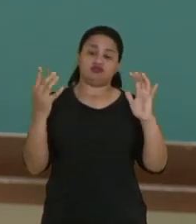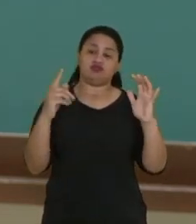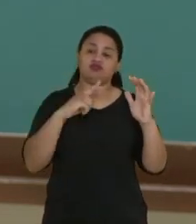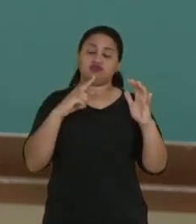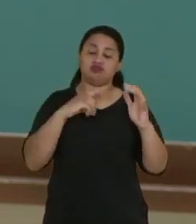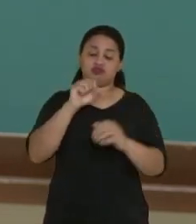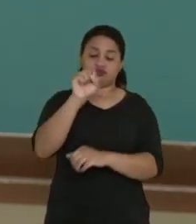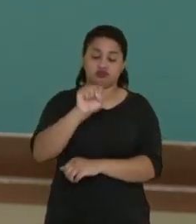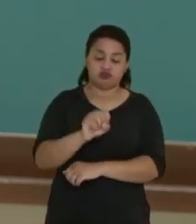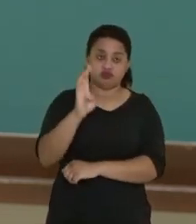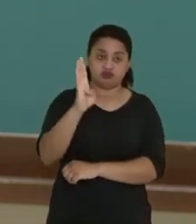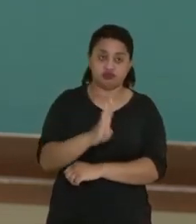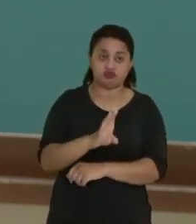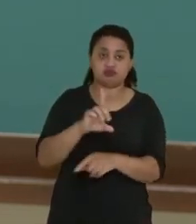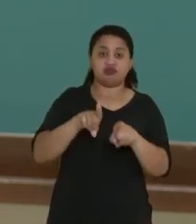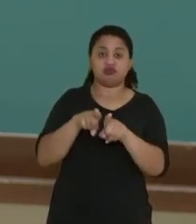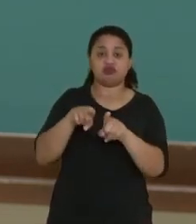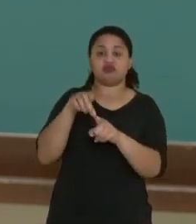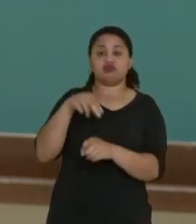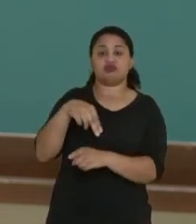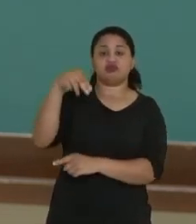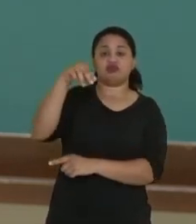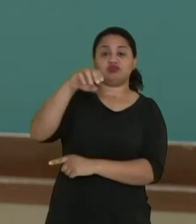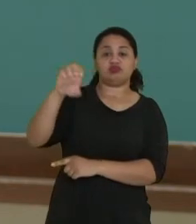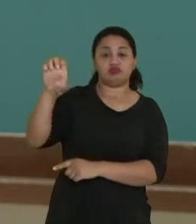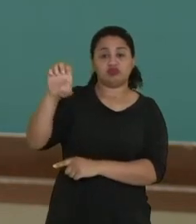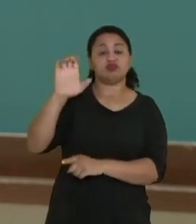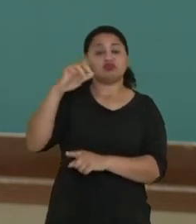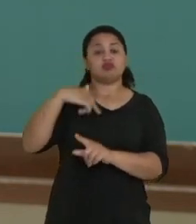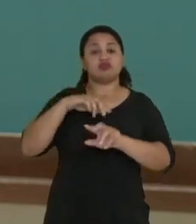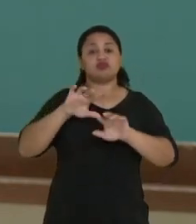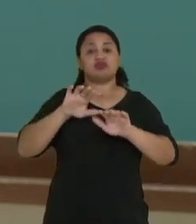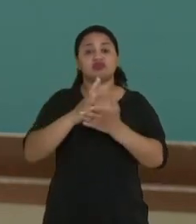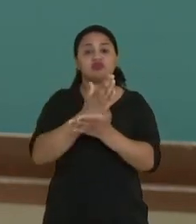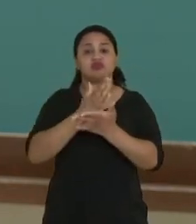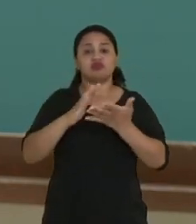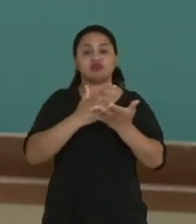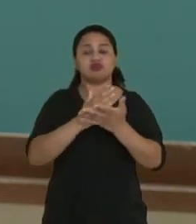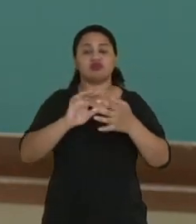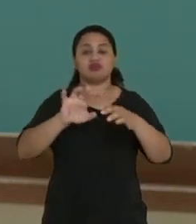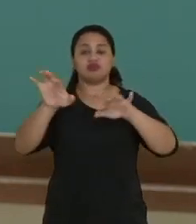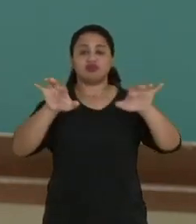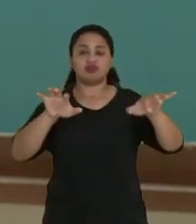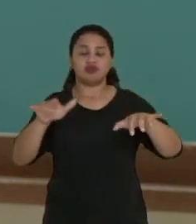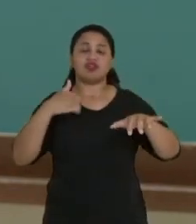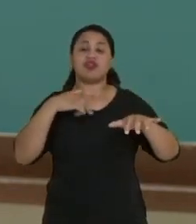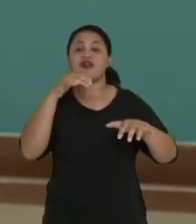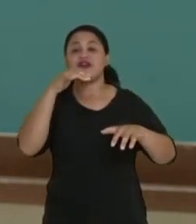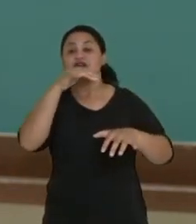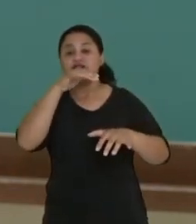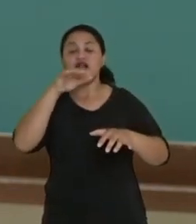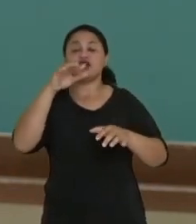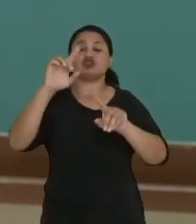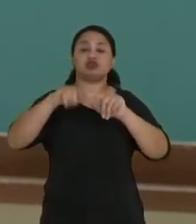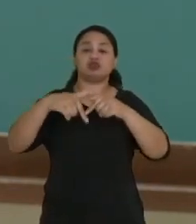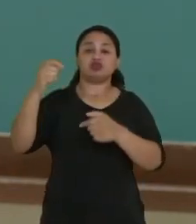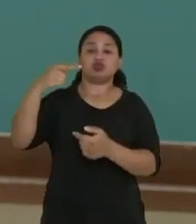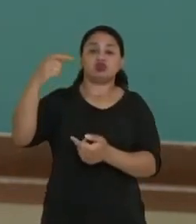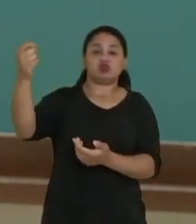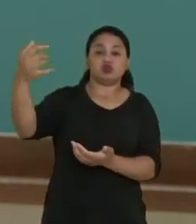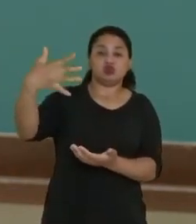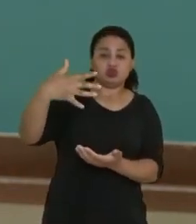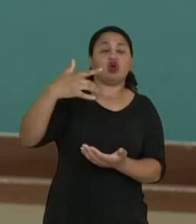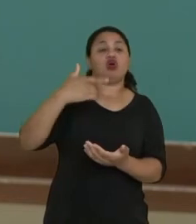sul do Brasil e no Nordeste. Essa divisão das áreas mais aquecidas e menos aquecidas pelo Sol vai